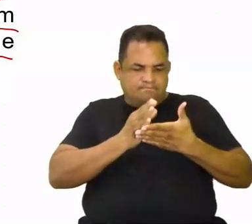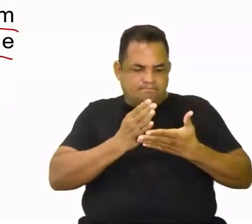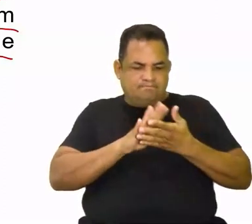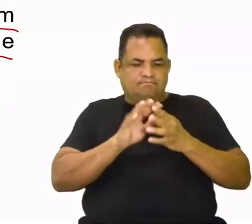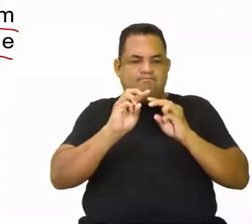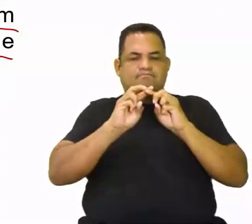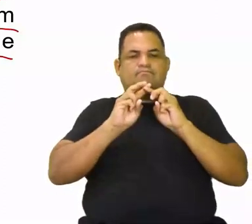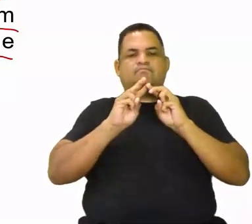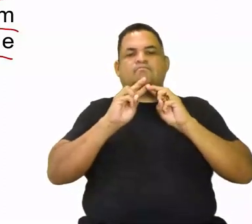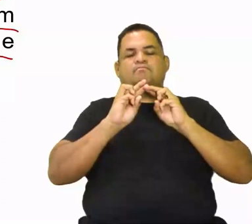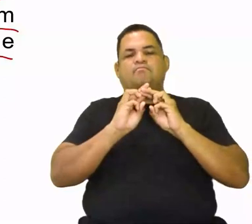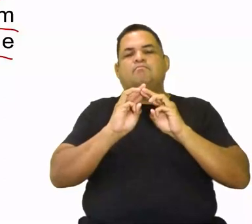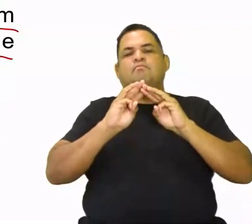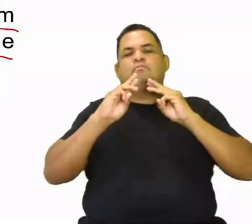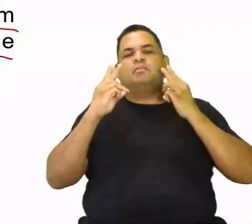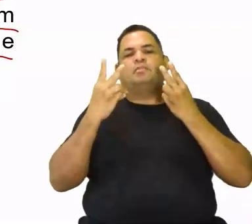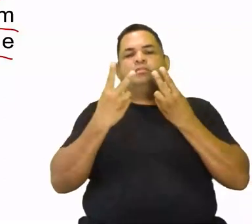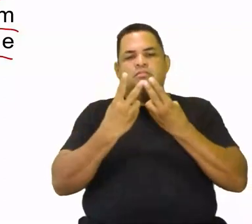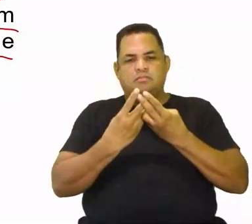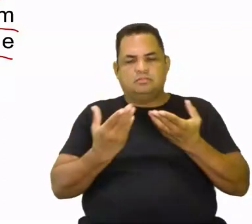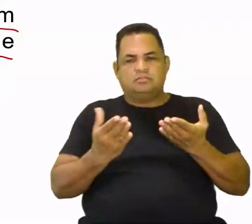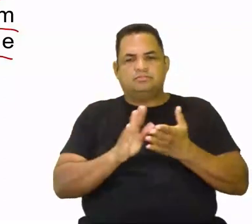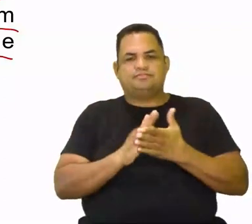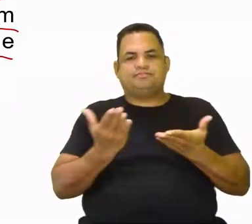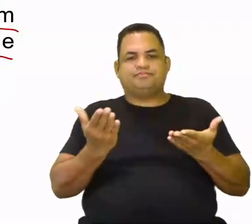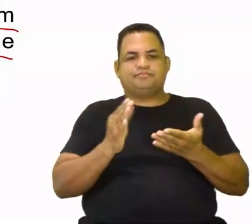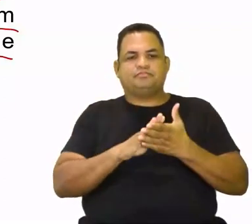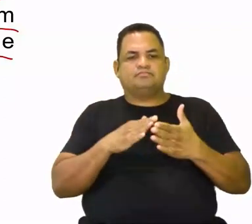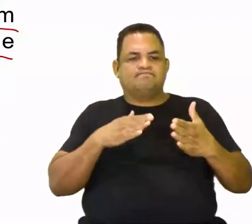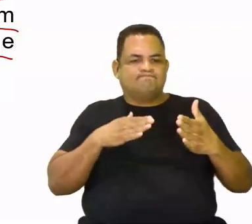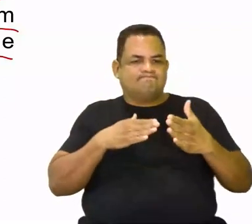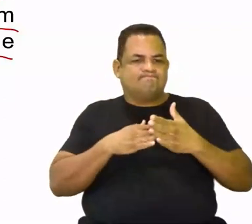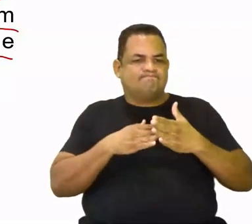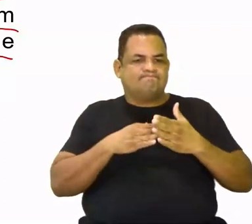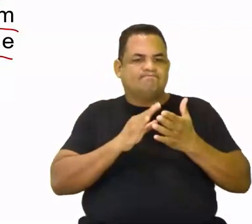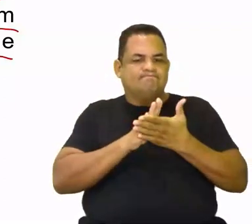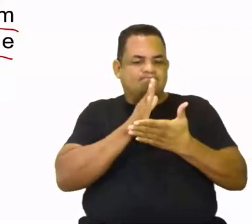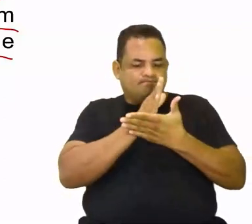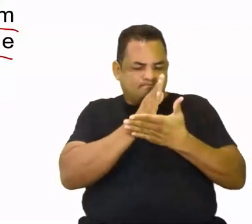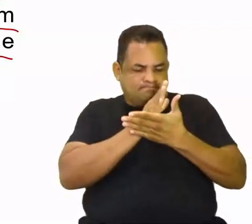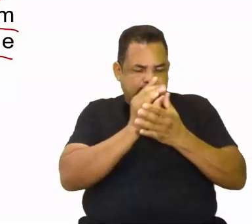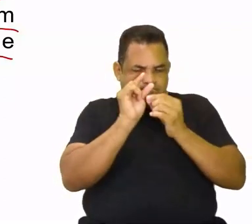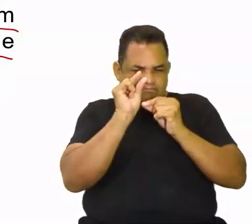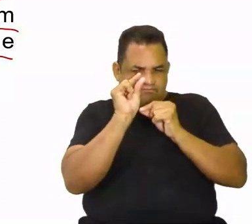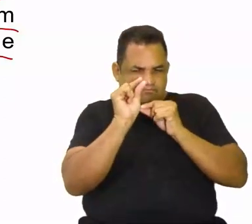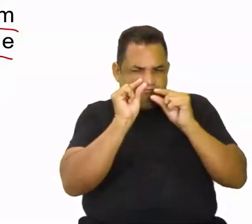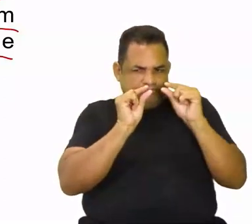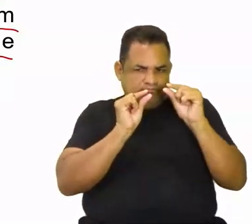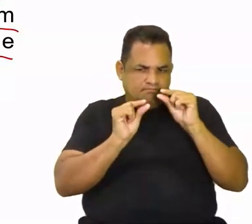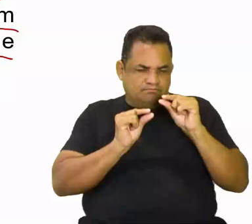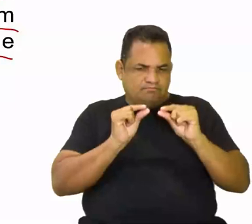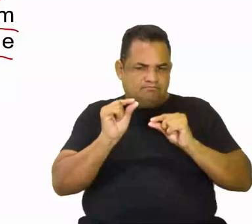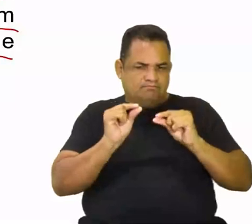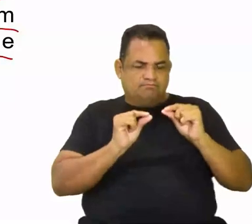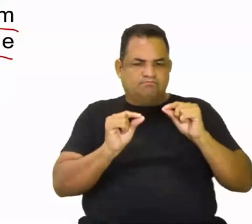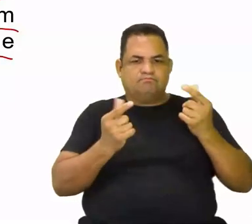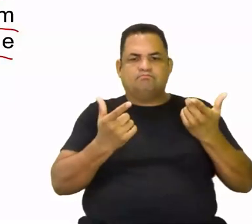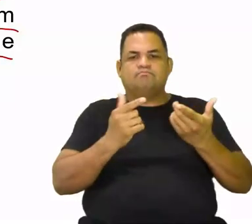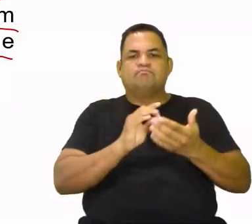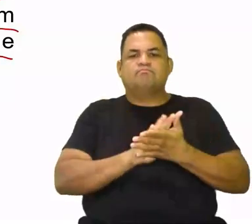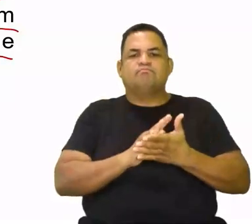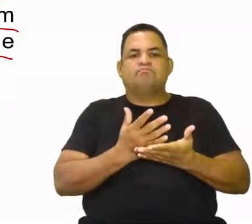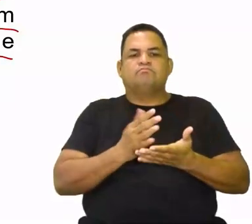dividindo, fragmentando e tal, até chegar em partículas mínimas que